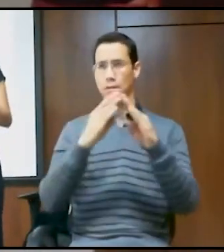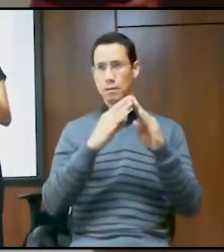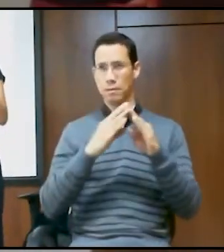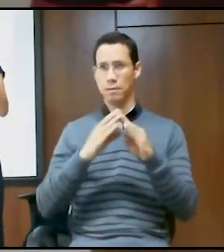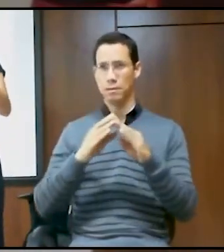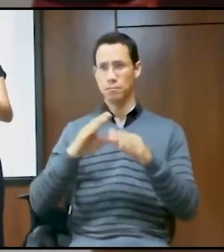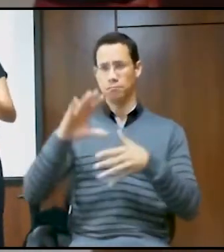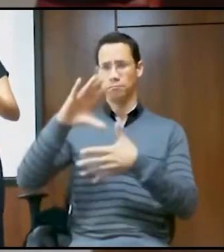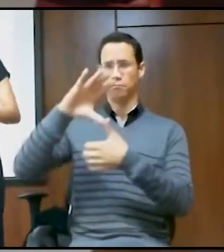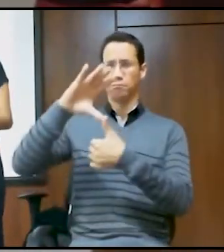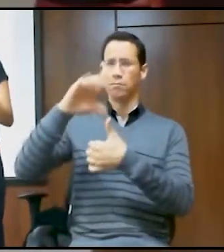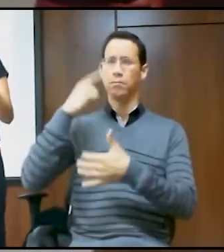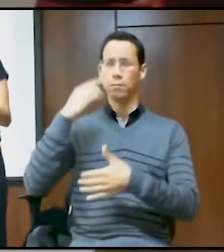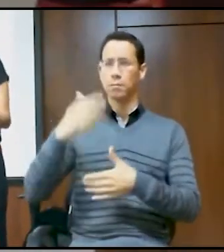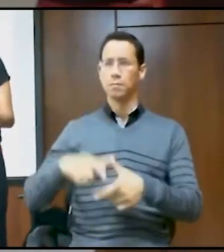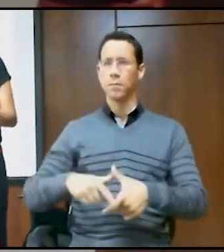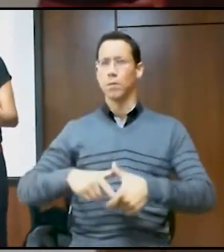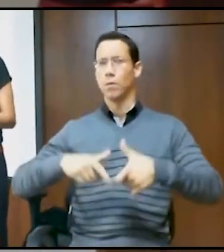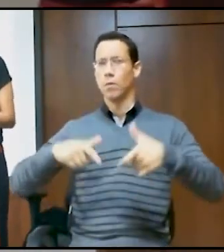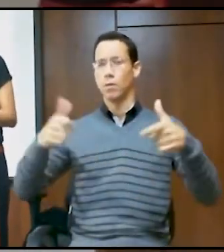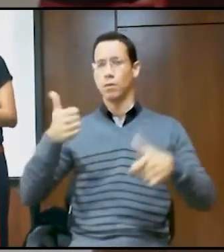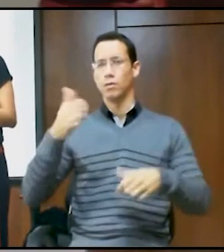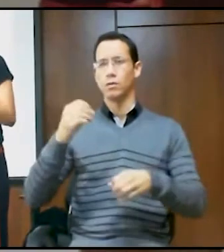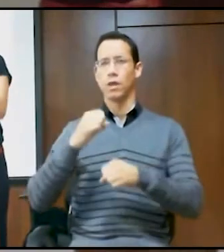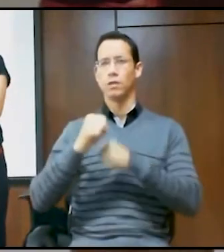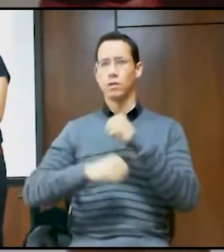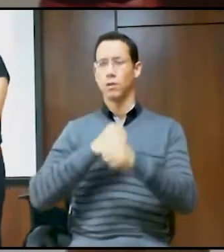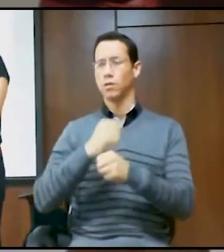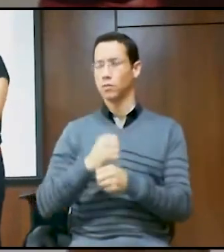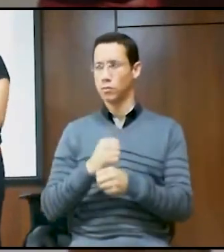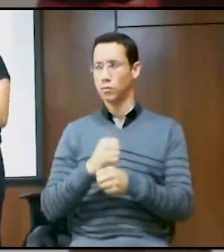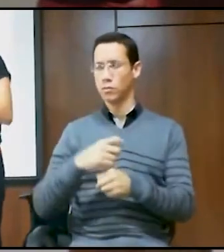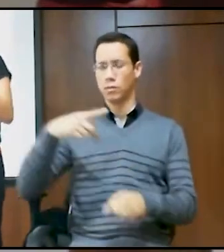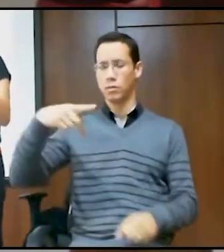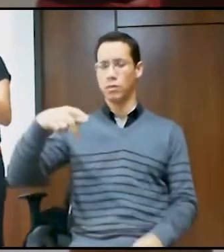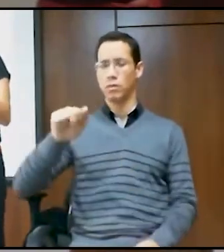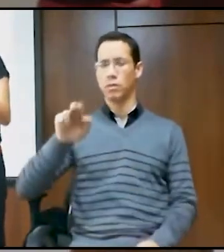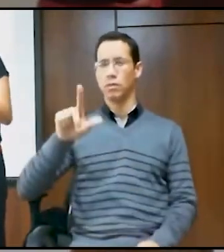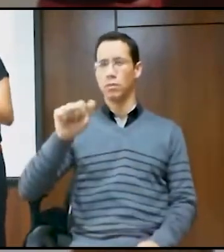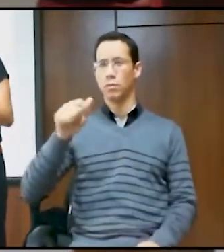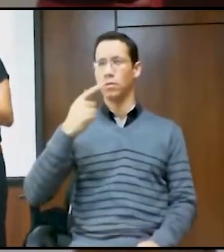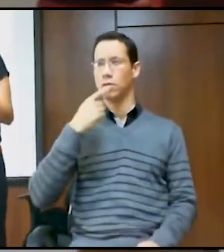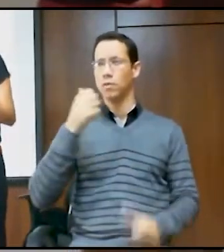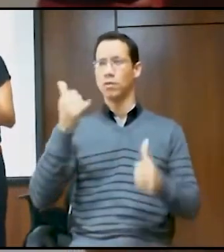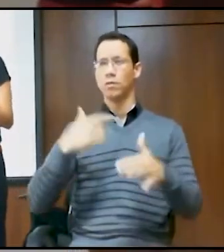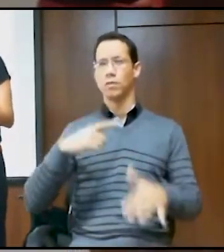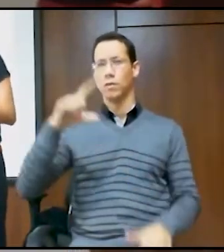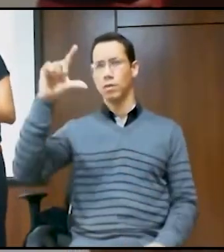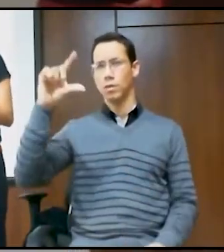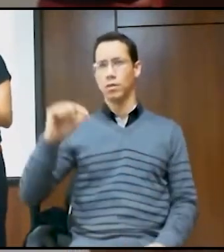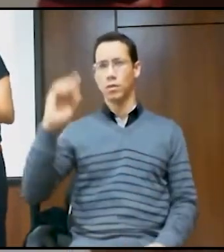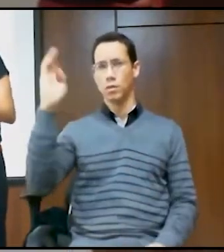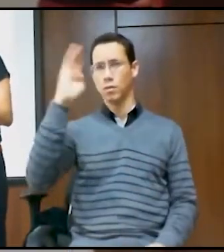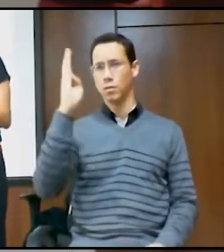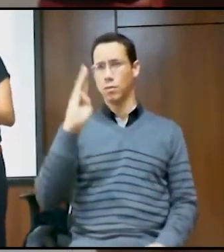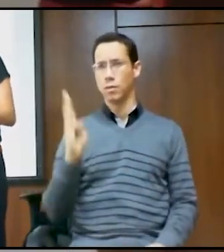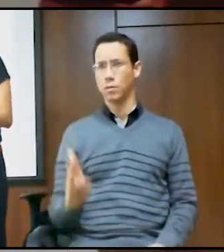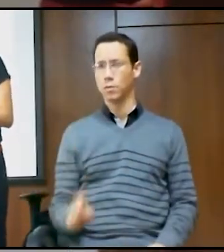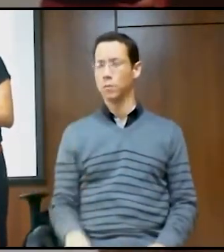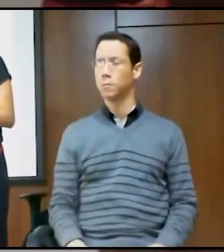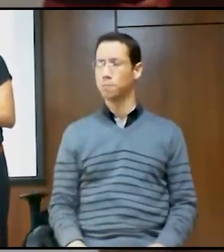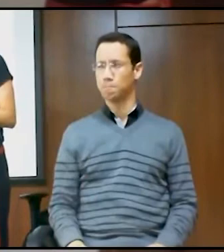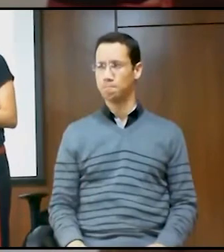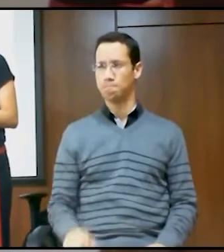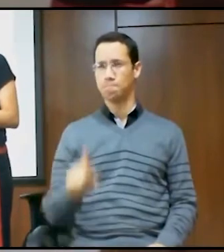dos maiores do mundo, ao longo de 10 anos, a gente fala, a Paula colocou o dado de que reduziu no Brasil em torno